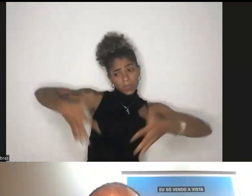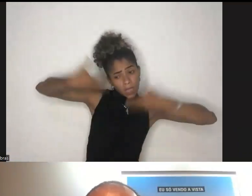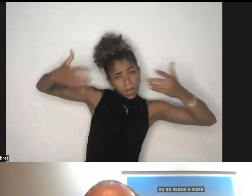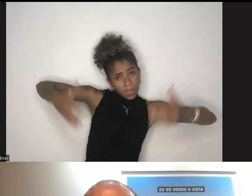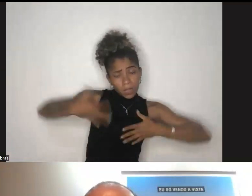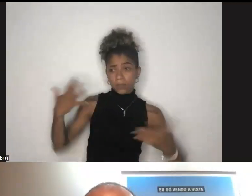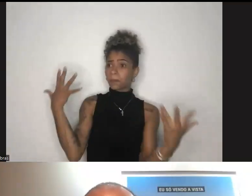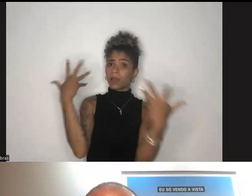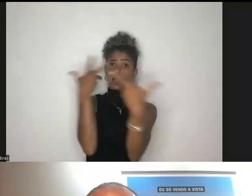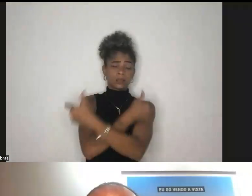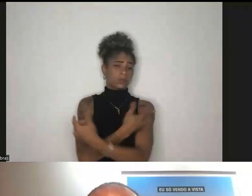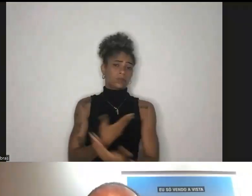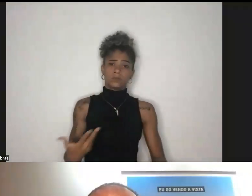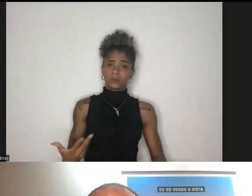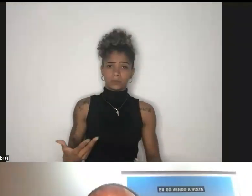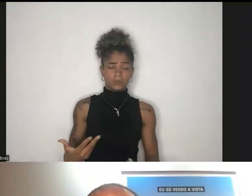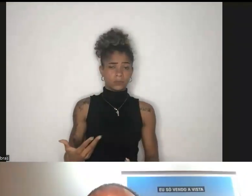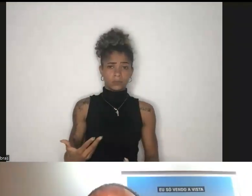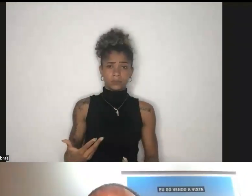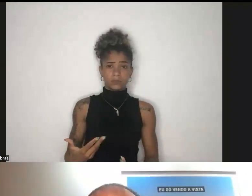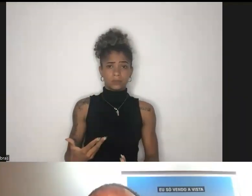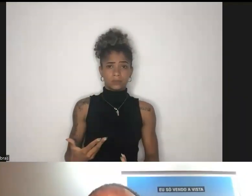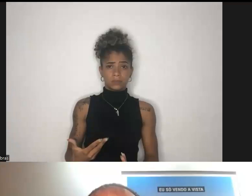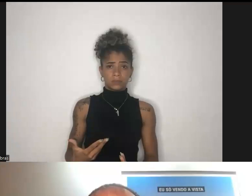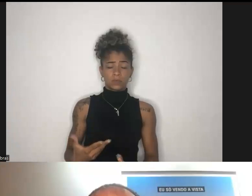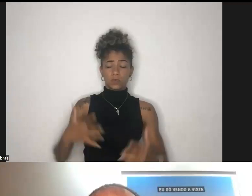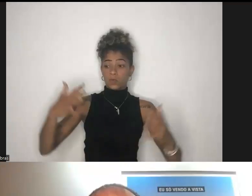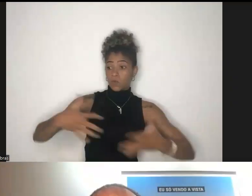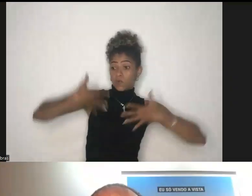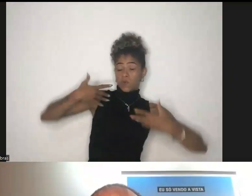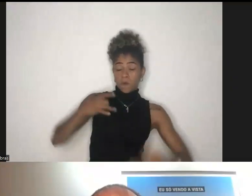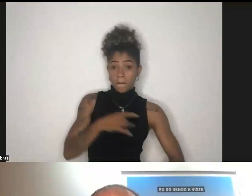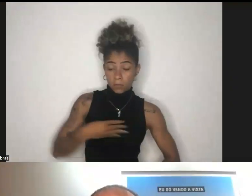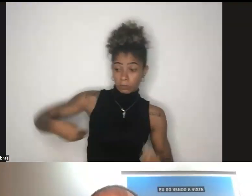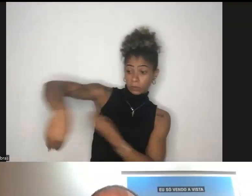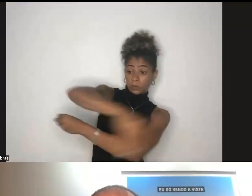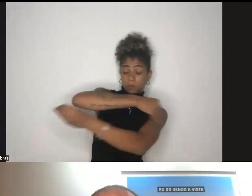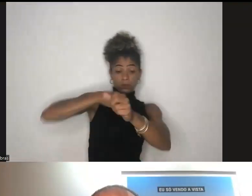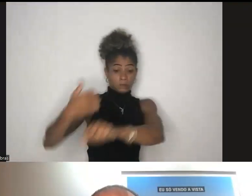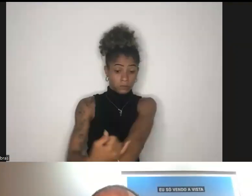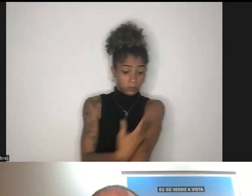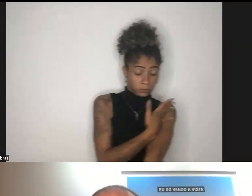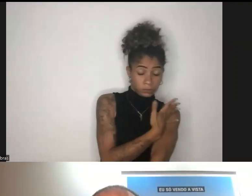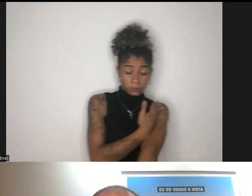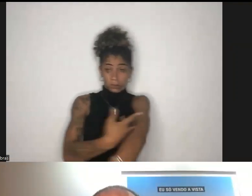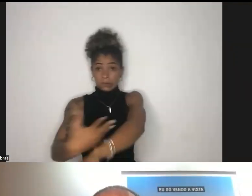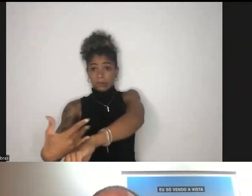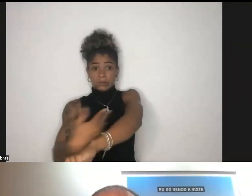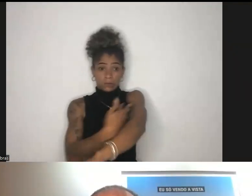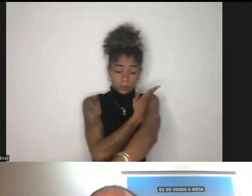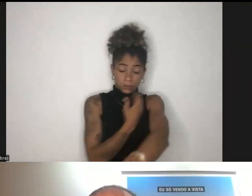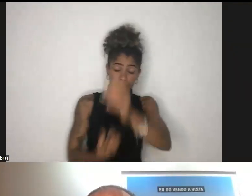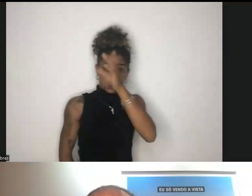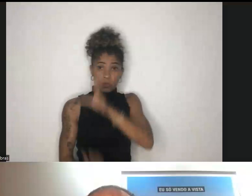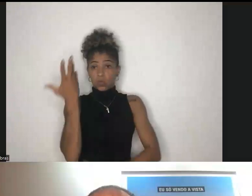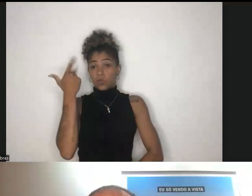da do Espanto do Medo são vários emoções que são geradas que